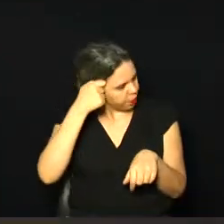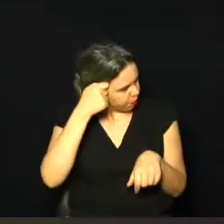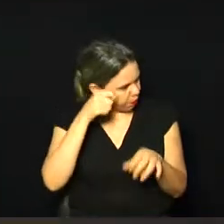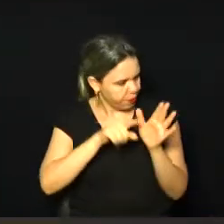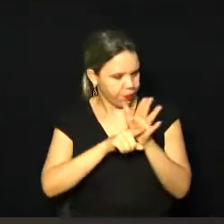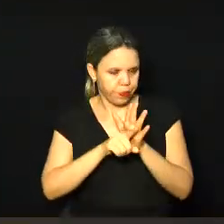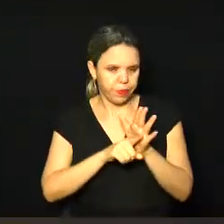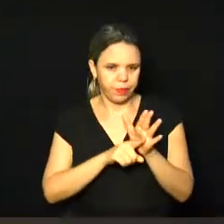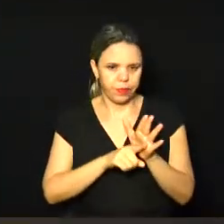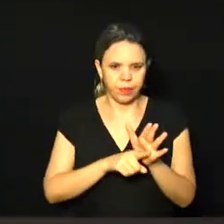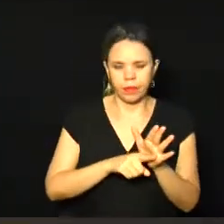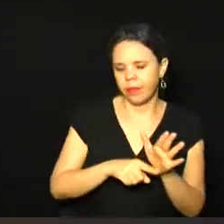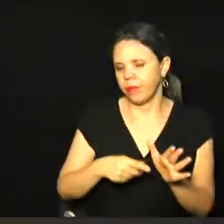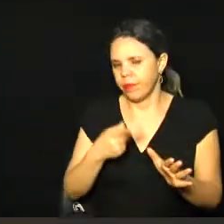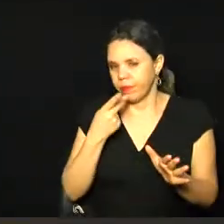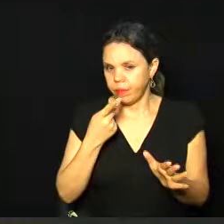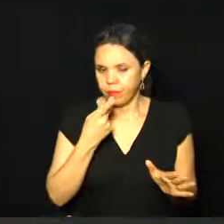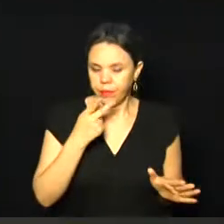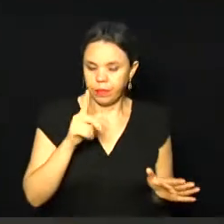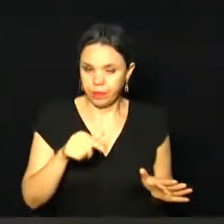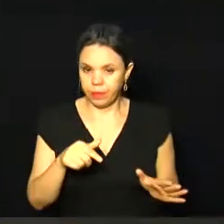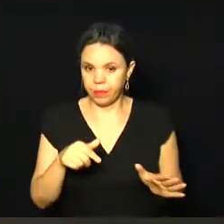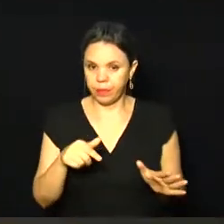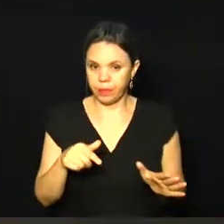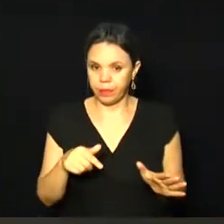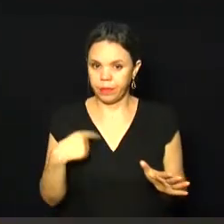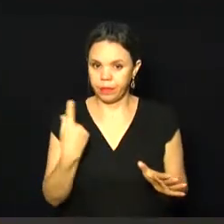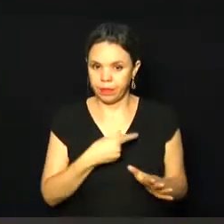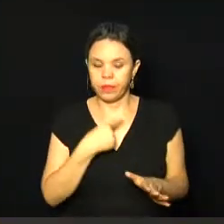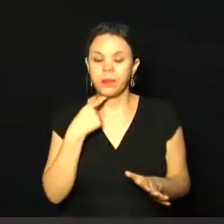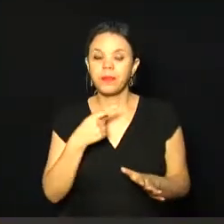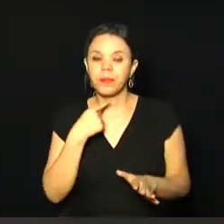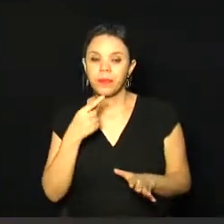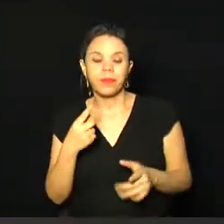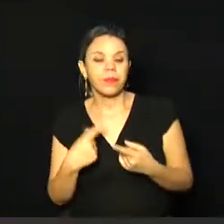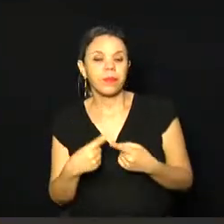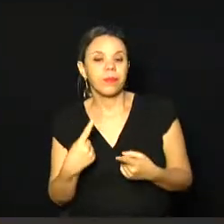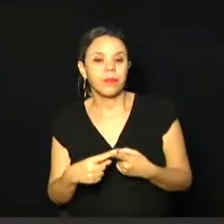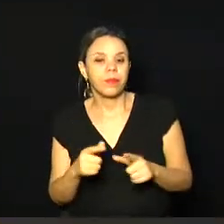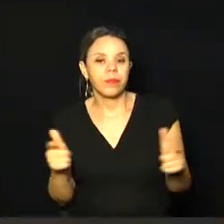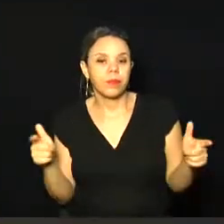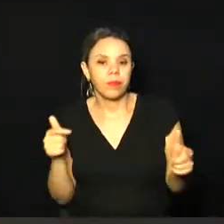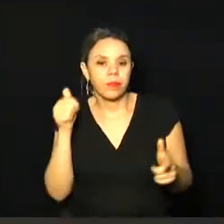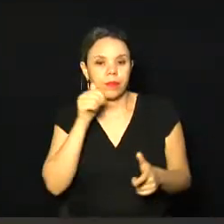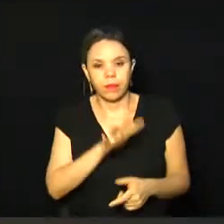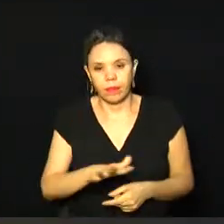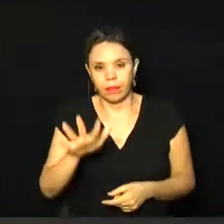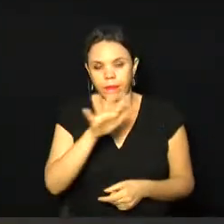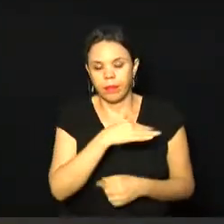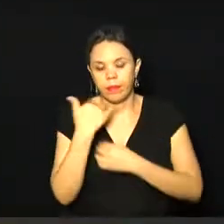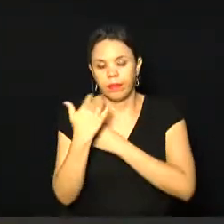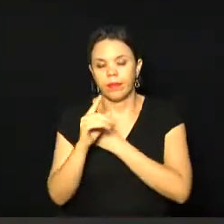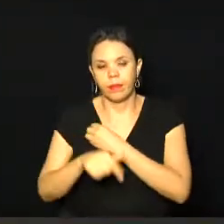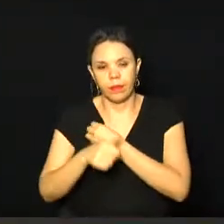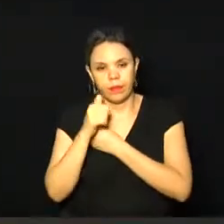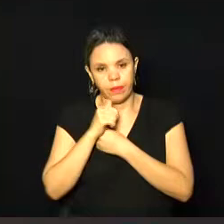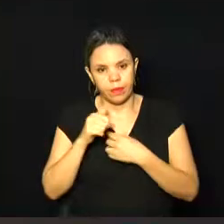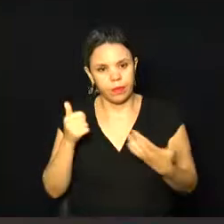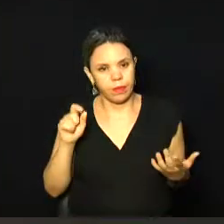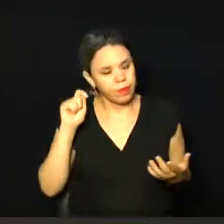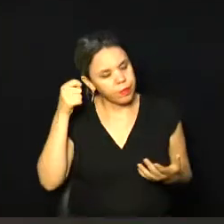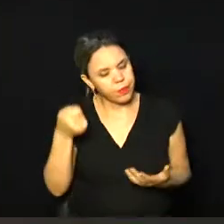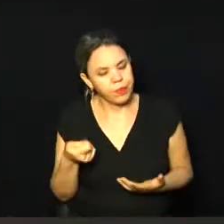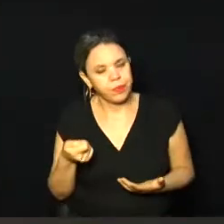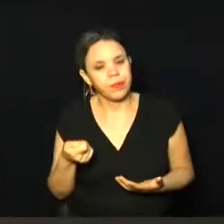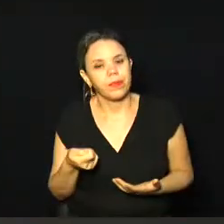pesquisa. E quando eu falo isso, é para a gente se questionar por que a maior parte das mulheres mortas são mulheres negras